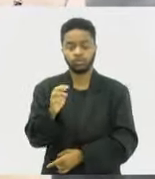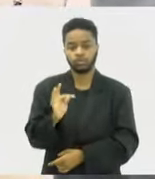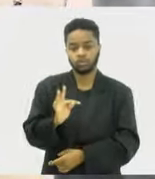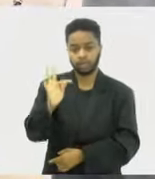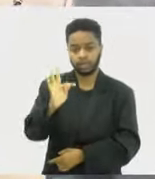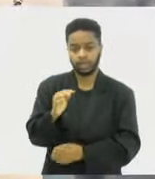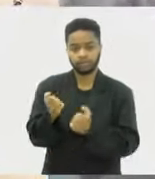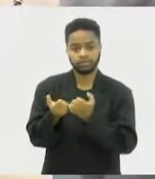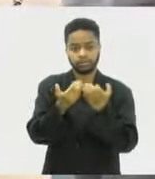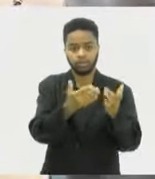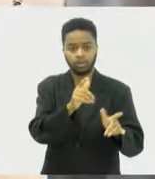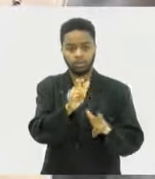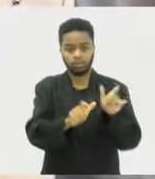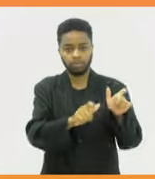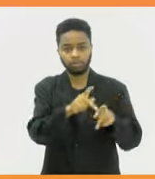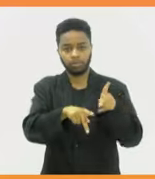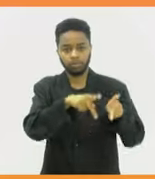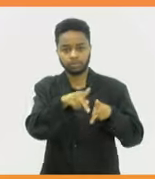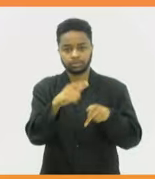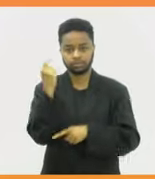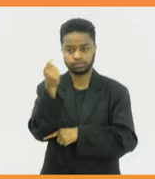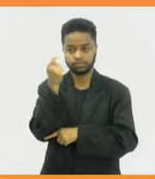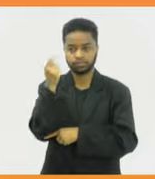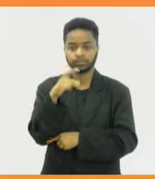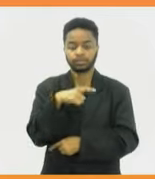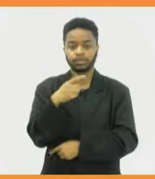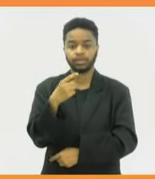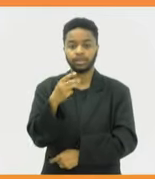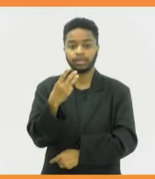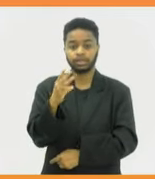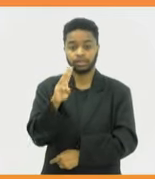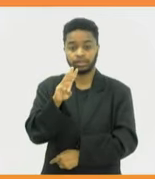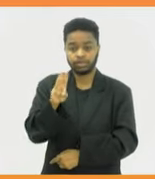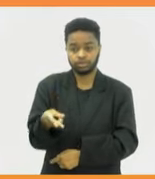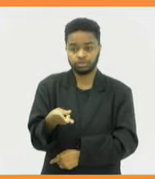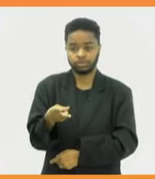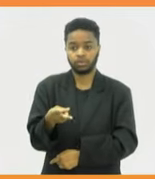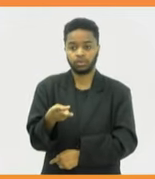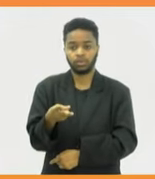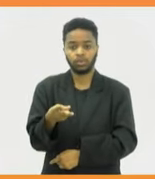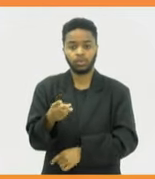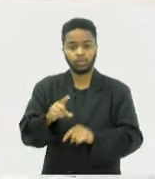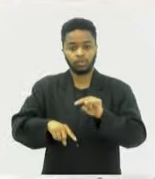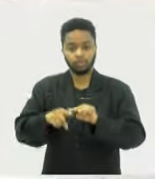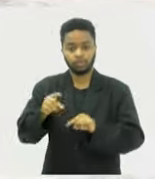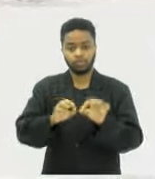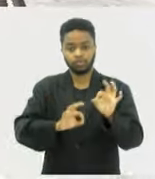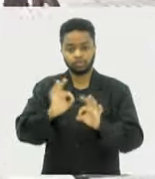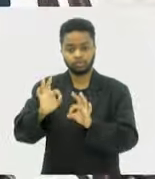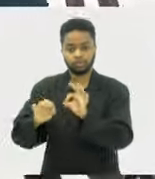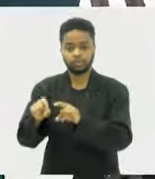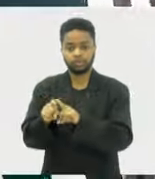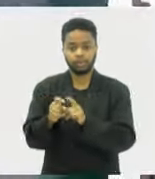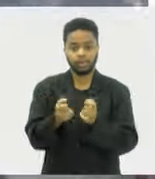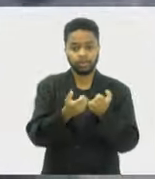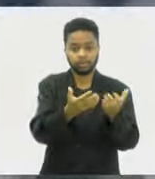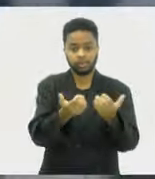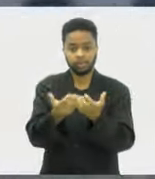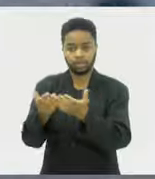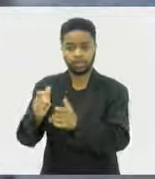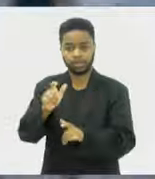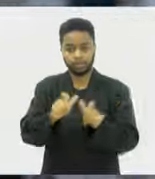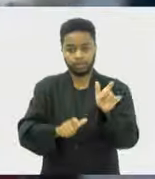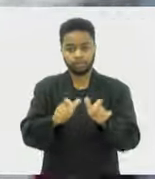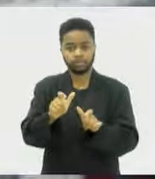Rio para a população gaúcha. Cerca de 3 mil rodos confeccionados por funcionários dos barracões também foram encaminhados para as vítimas